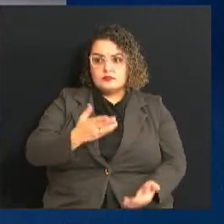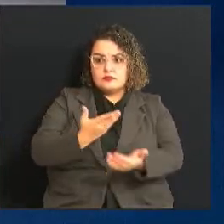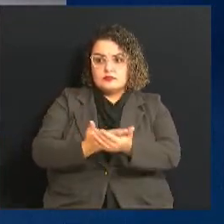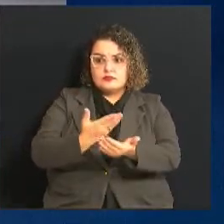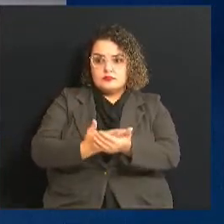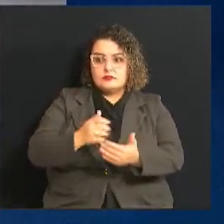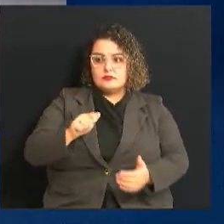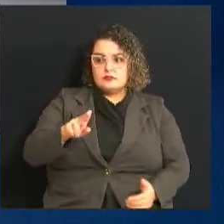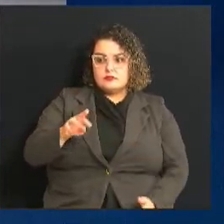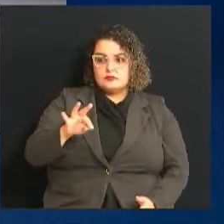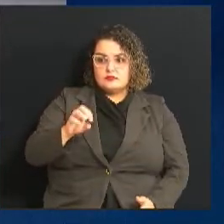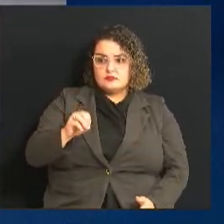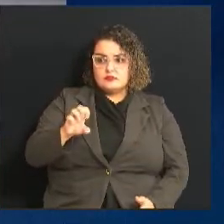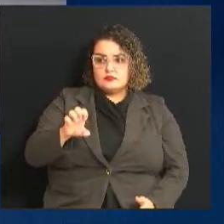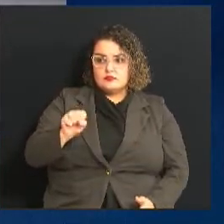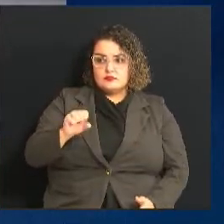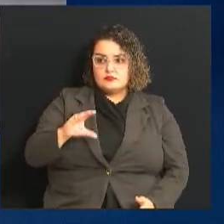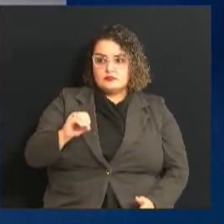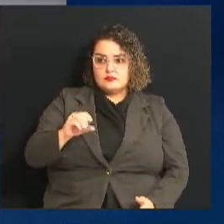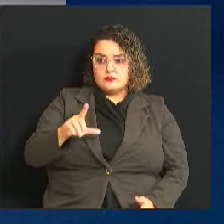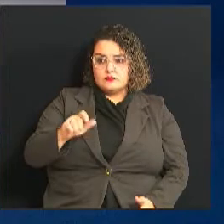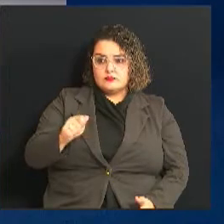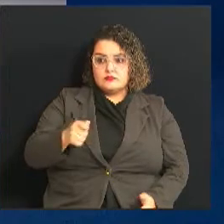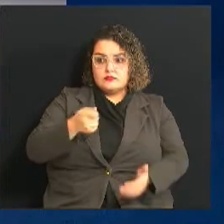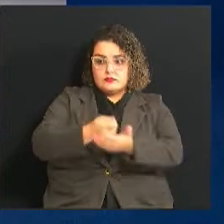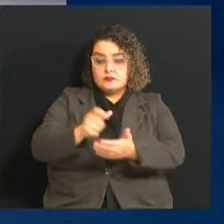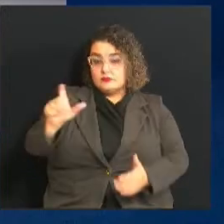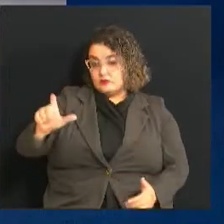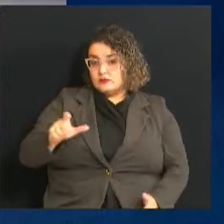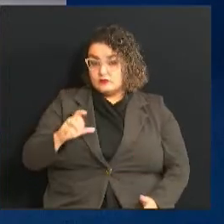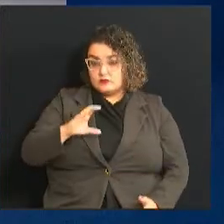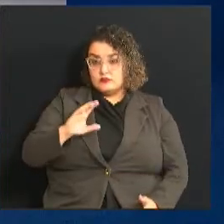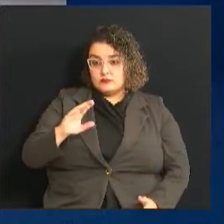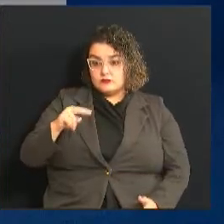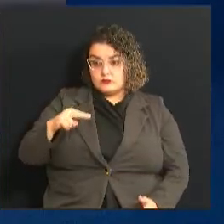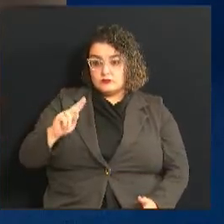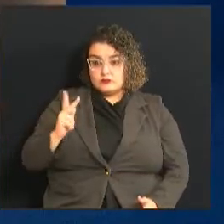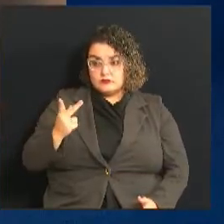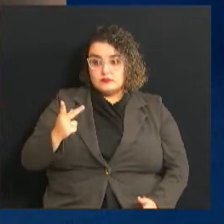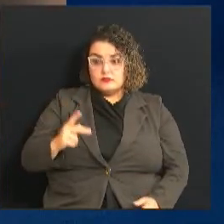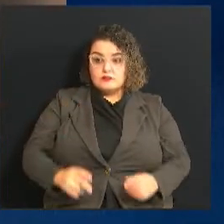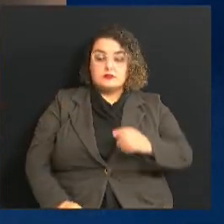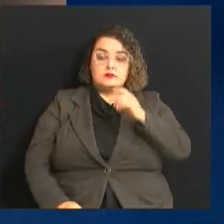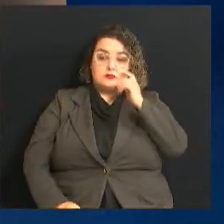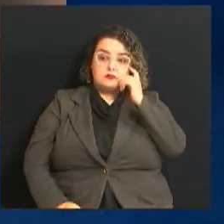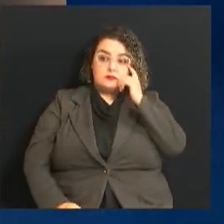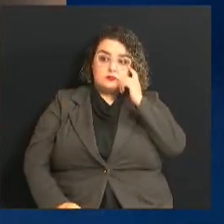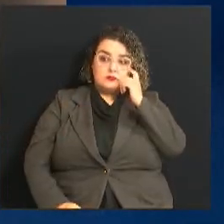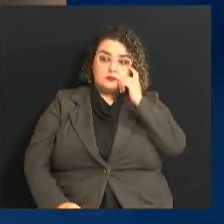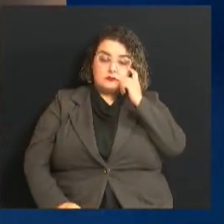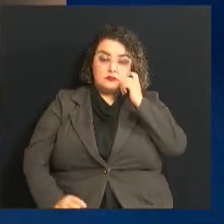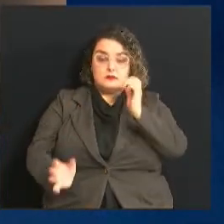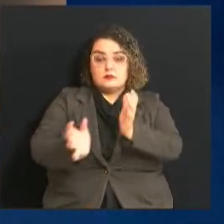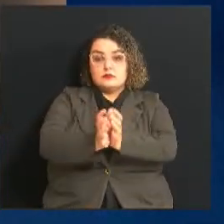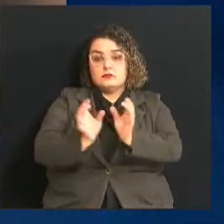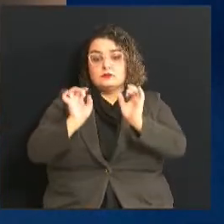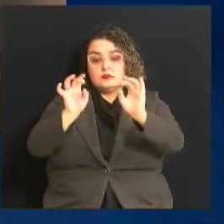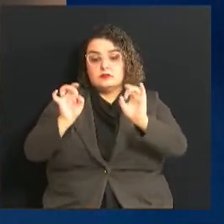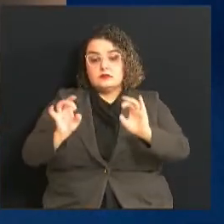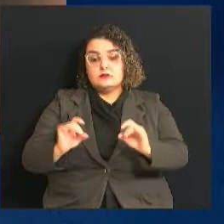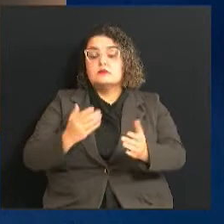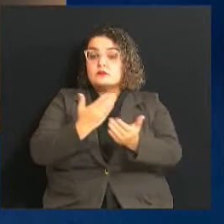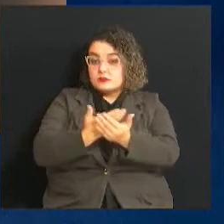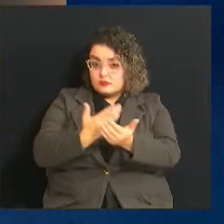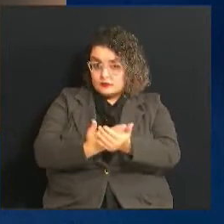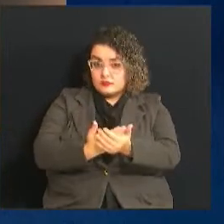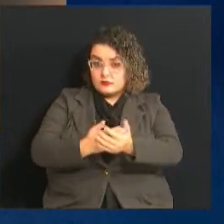como exigência para a emissão da Carteira Nacional de Habilitação. Comissão Especial de Estudos